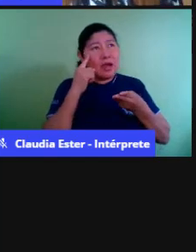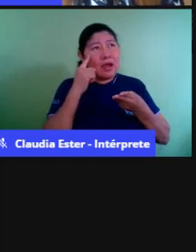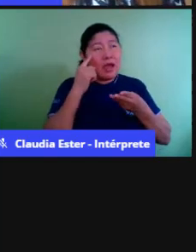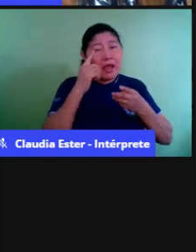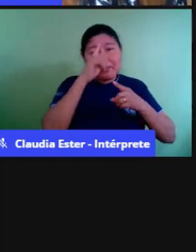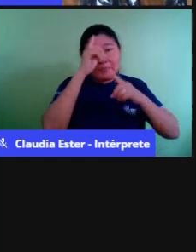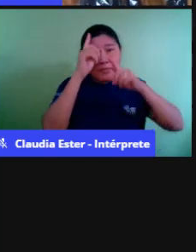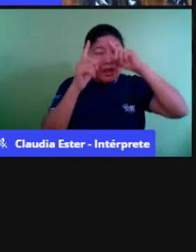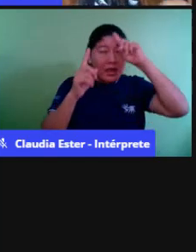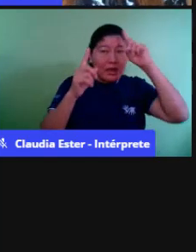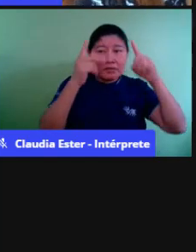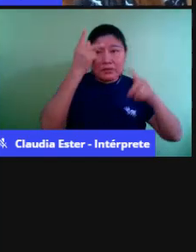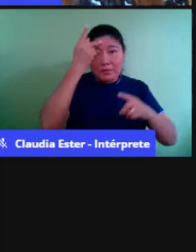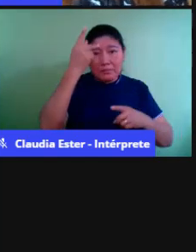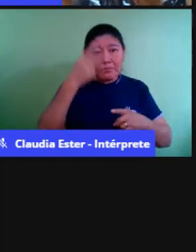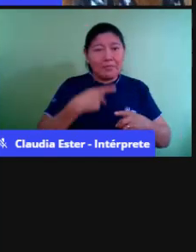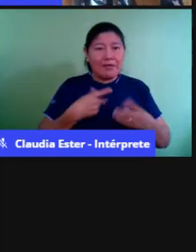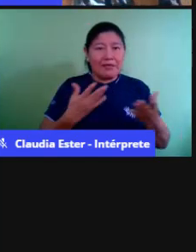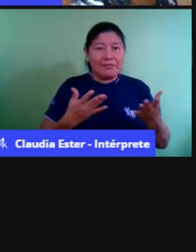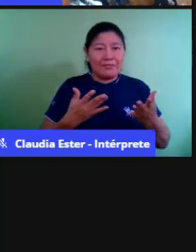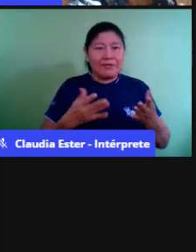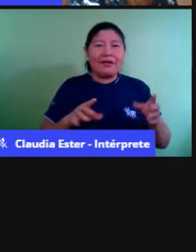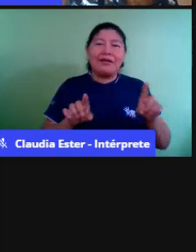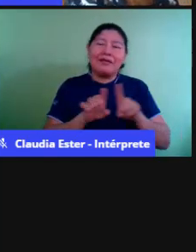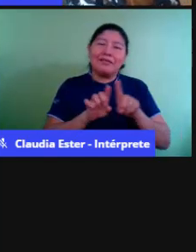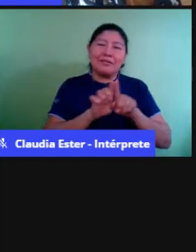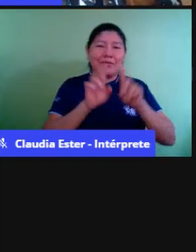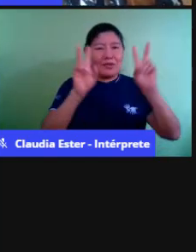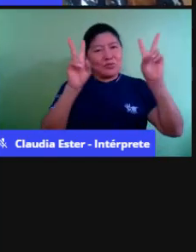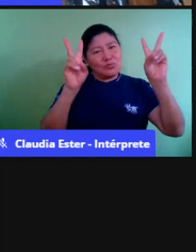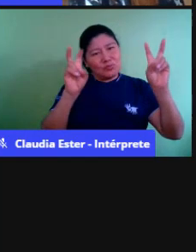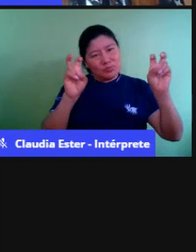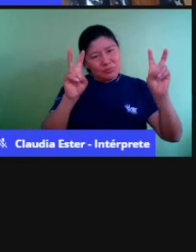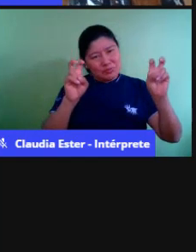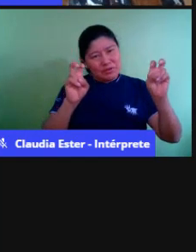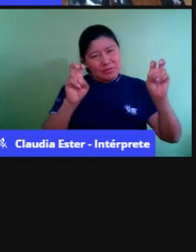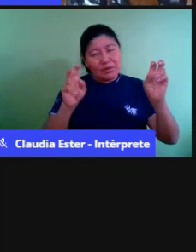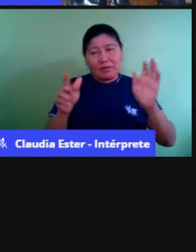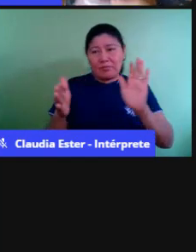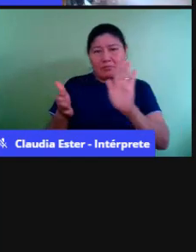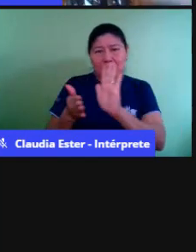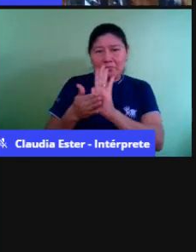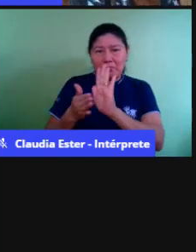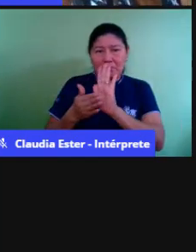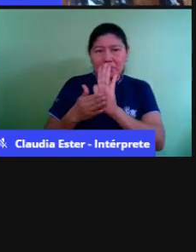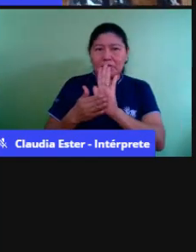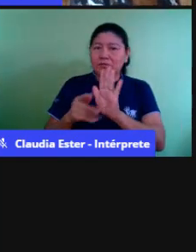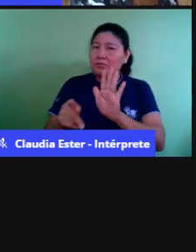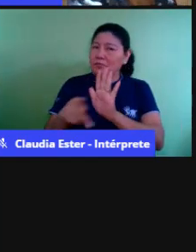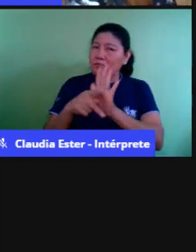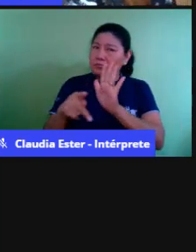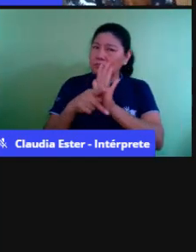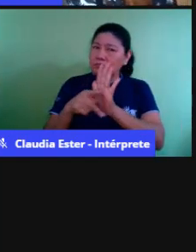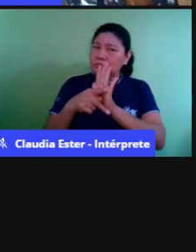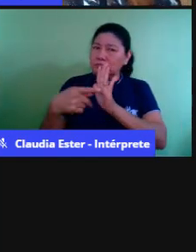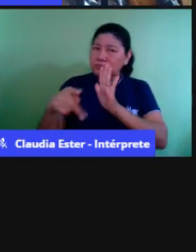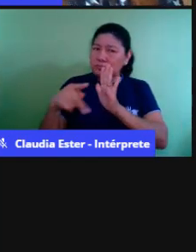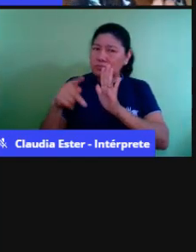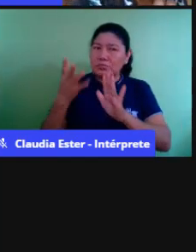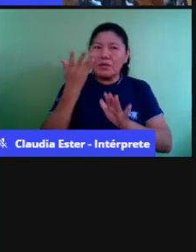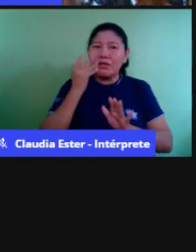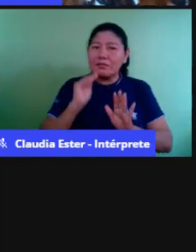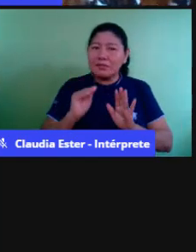os temas, inclusive, podem e devem ser sugeridos pelas crianças, né? Porque elas já estão inseridas nesse mundo